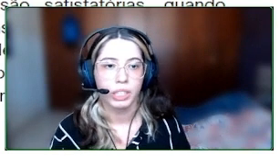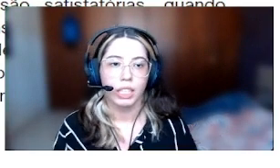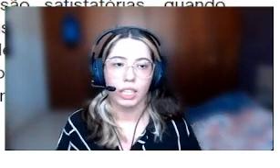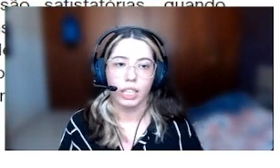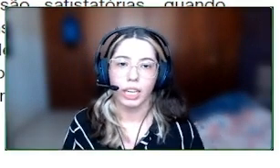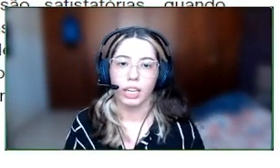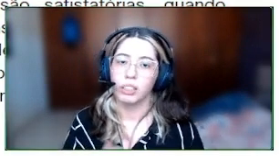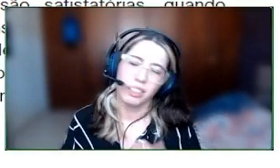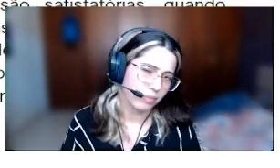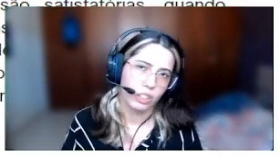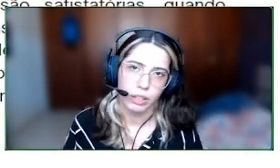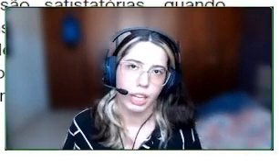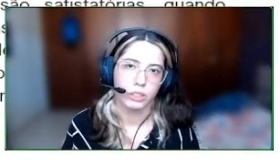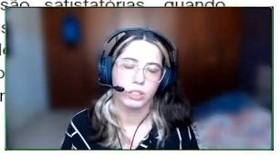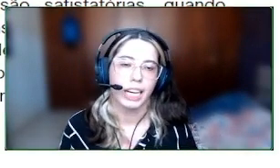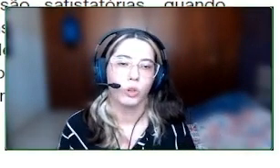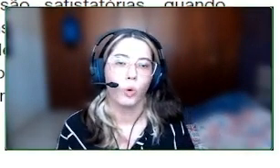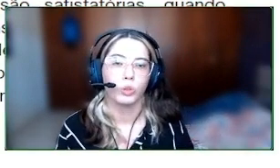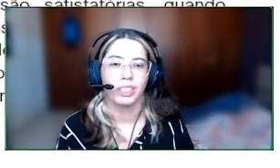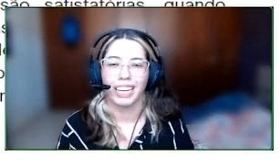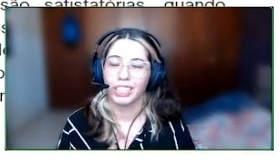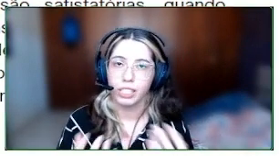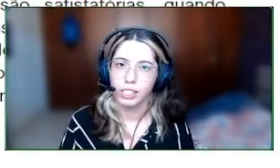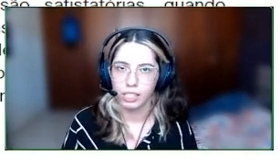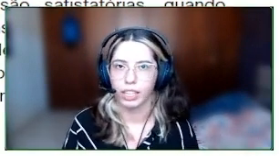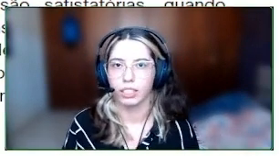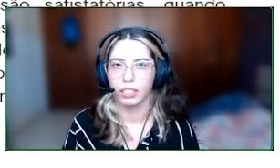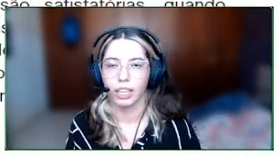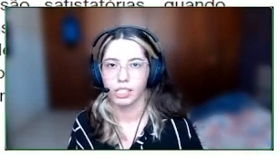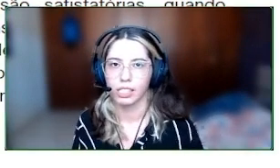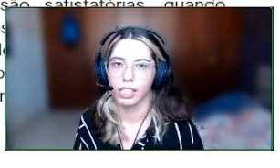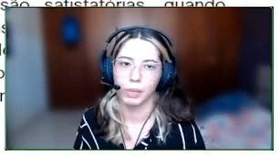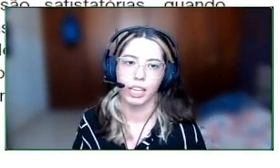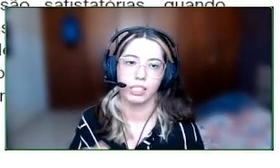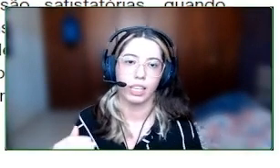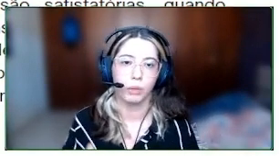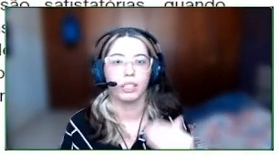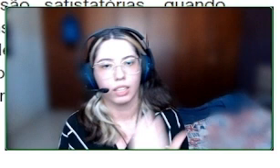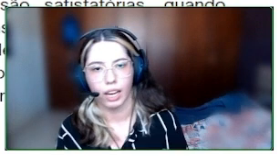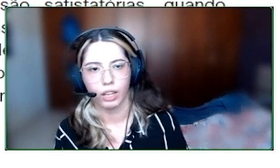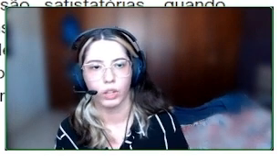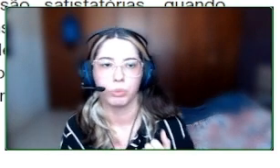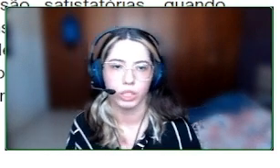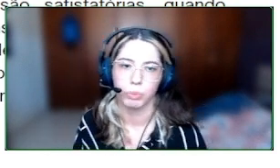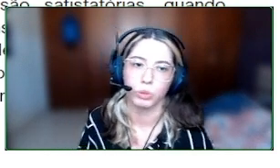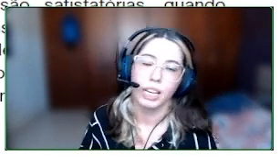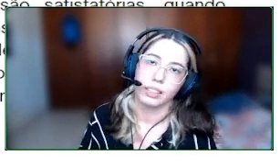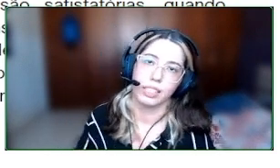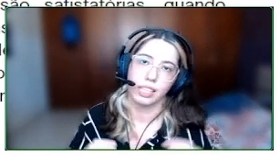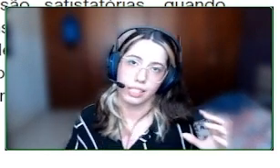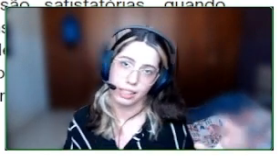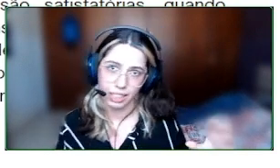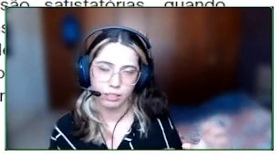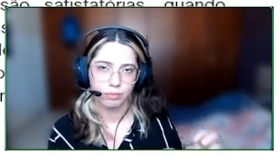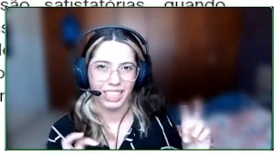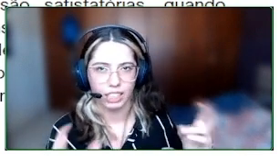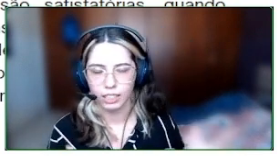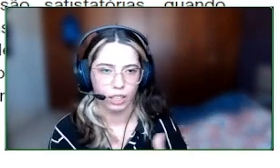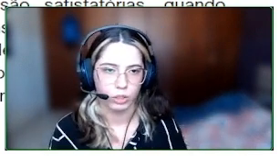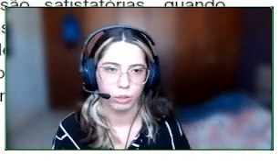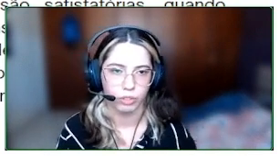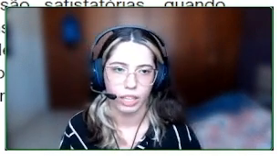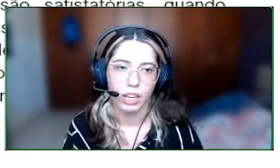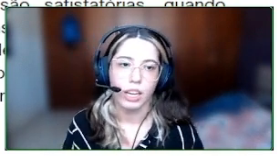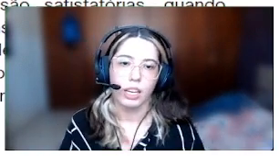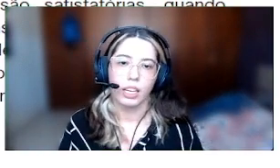artigo. Claro que está relacionado com a classe de resistência dela, a resistência dessas madeiras, que ambas, a Eucaliptus e a Pinus, têm resistência C30, D30,